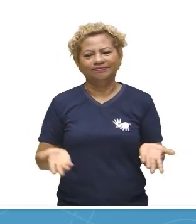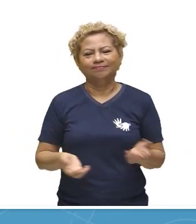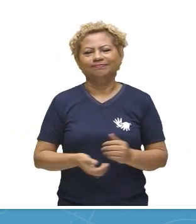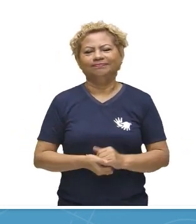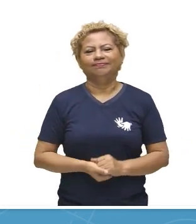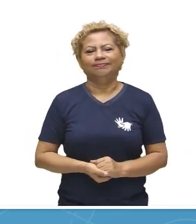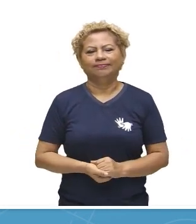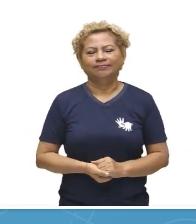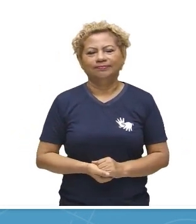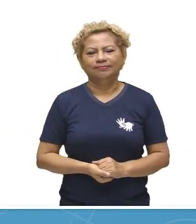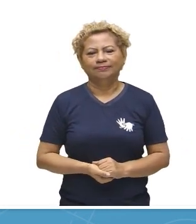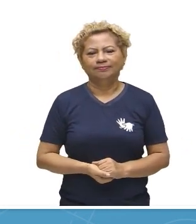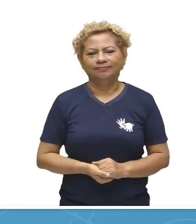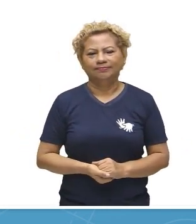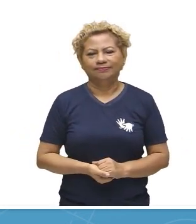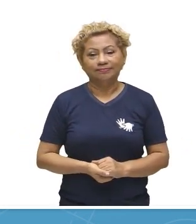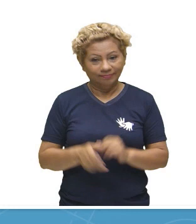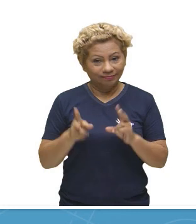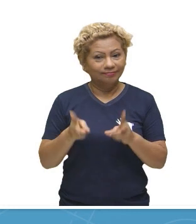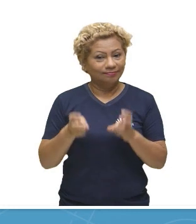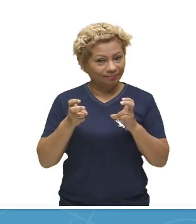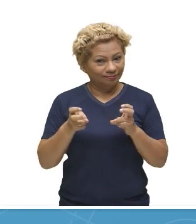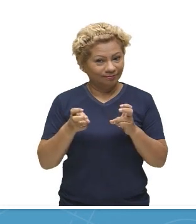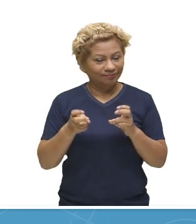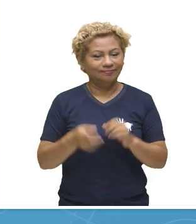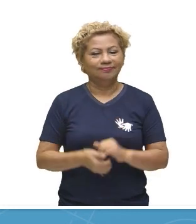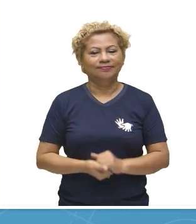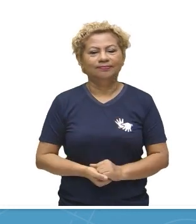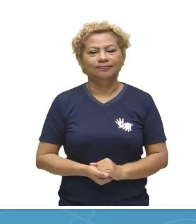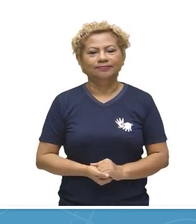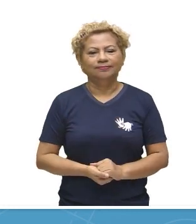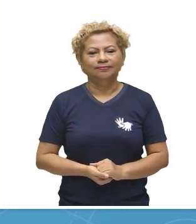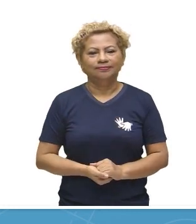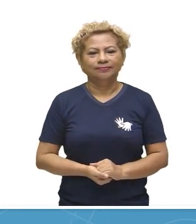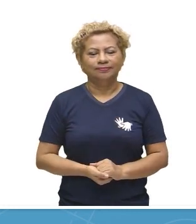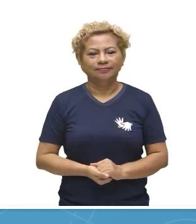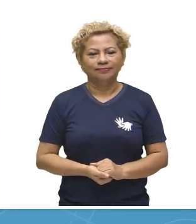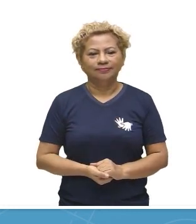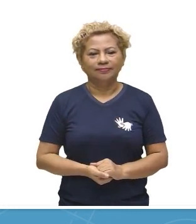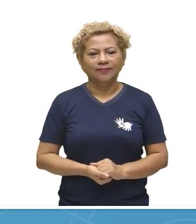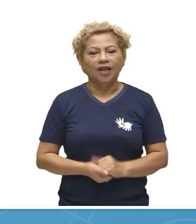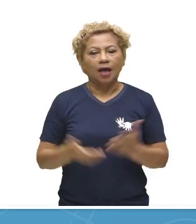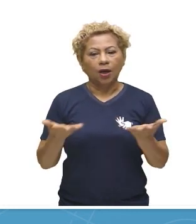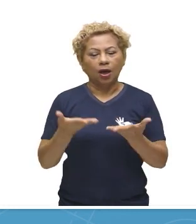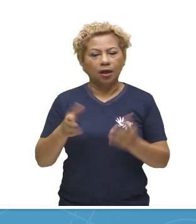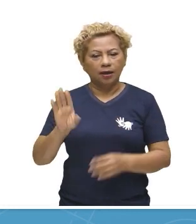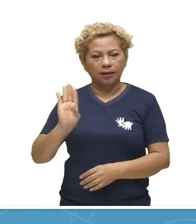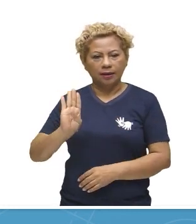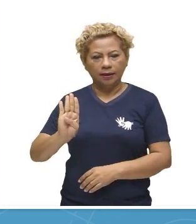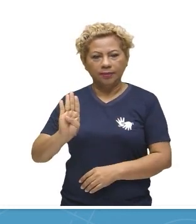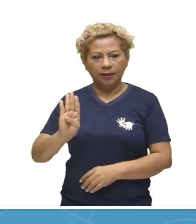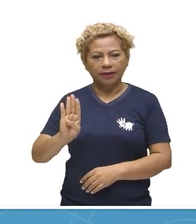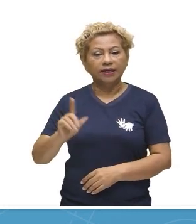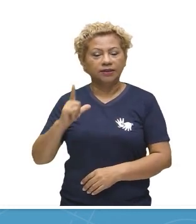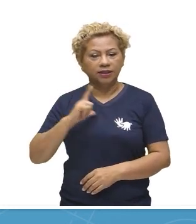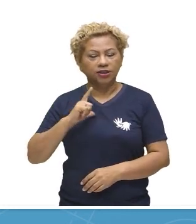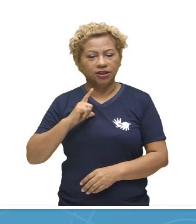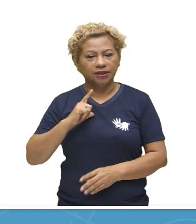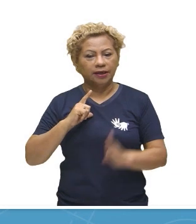é o próprio radicando. Na letra B, a gente tem aqui 15 ao